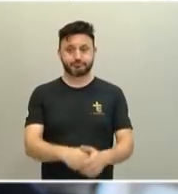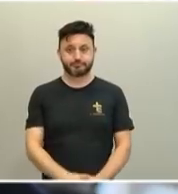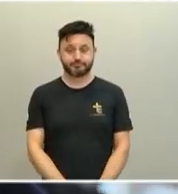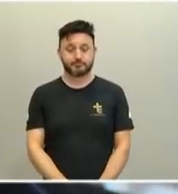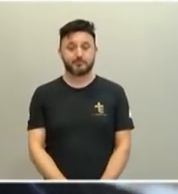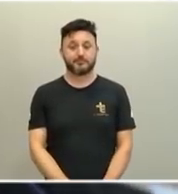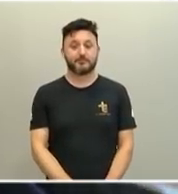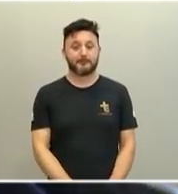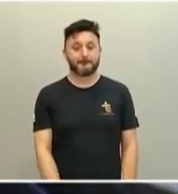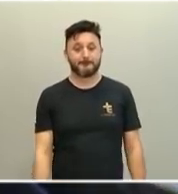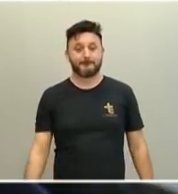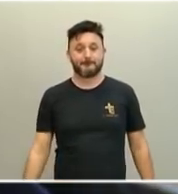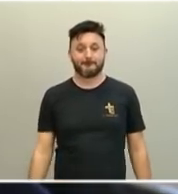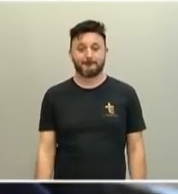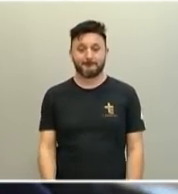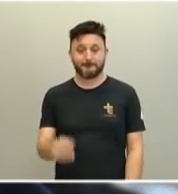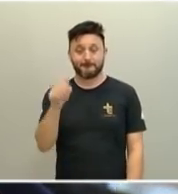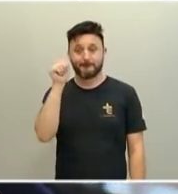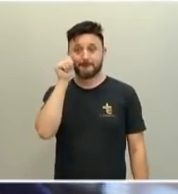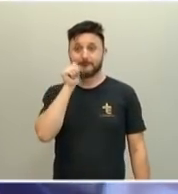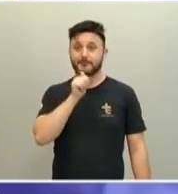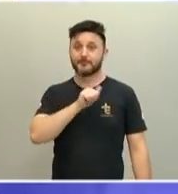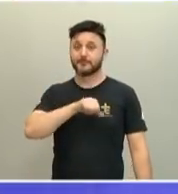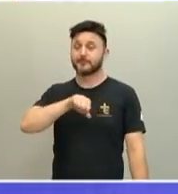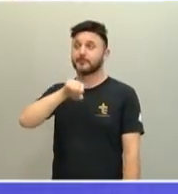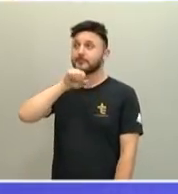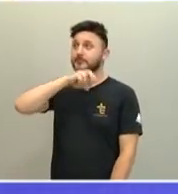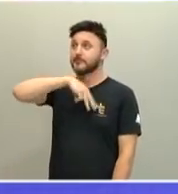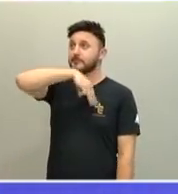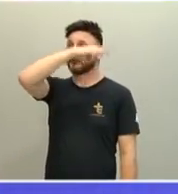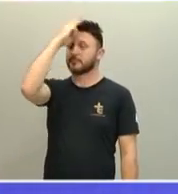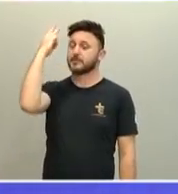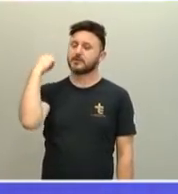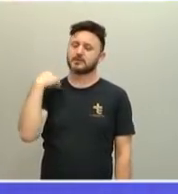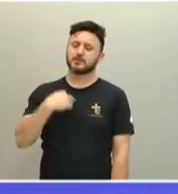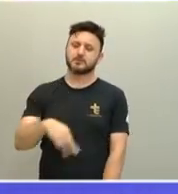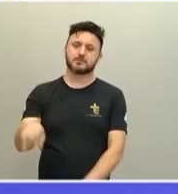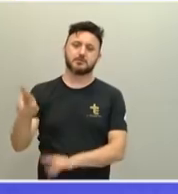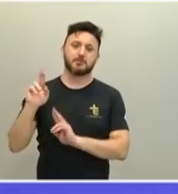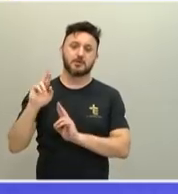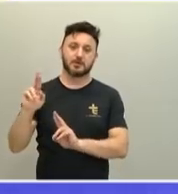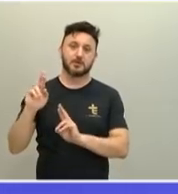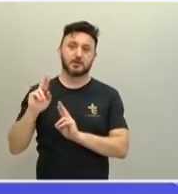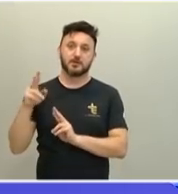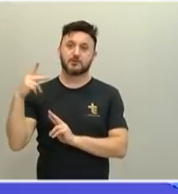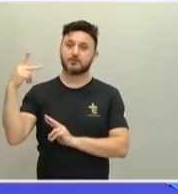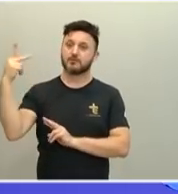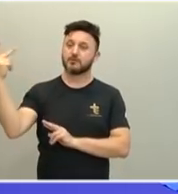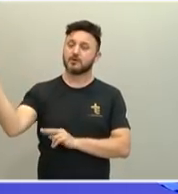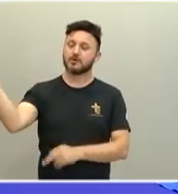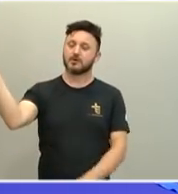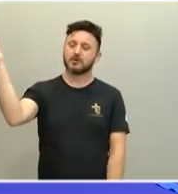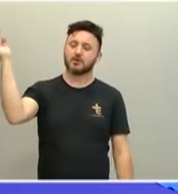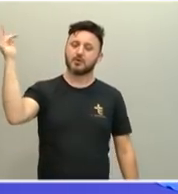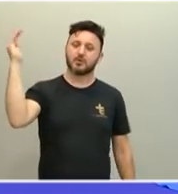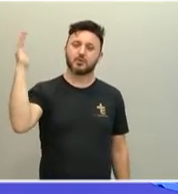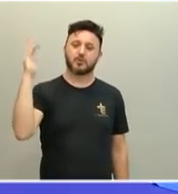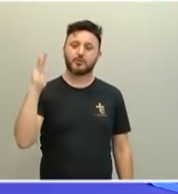cantando. Mãe da esperança, por vossa intercessão,